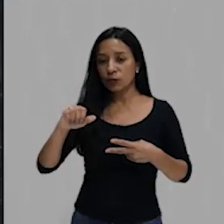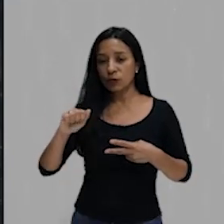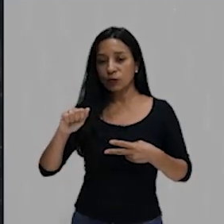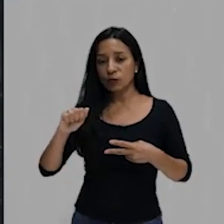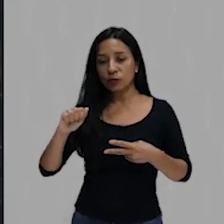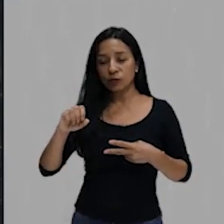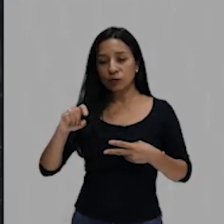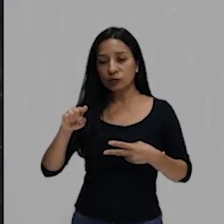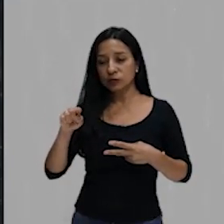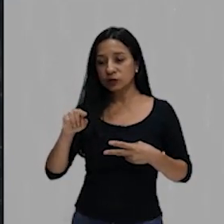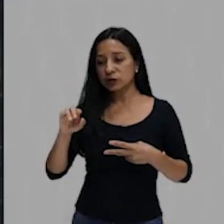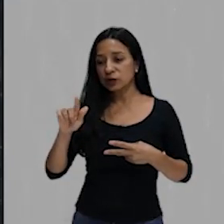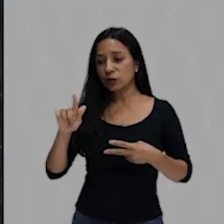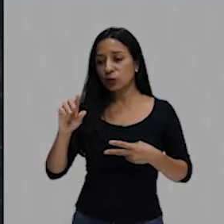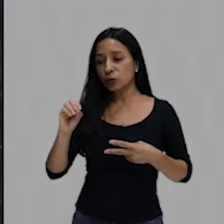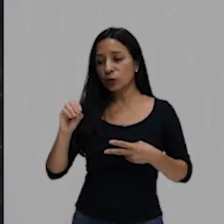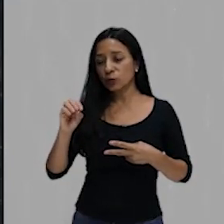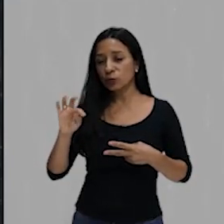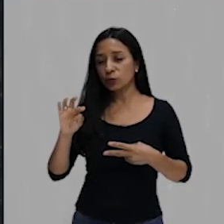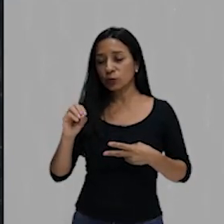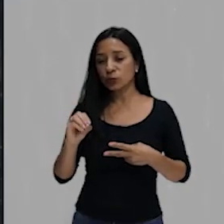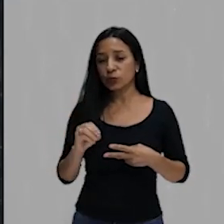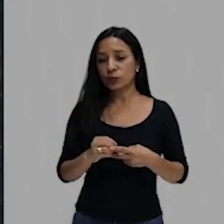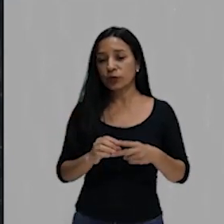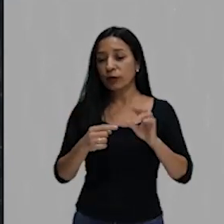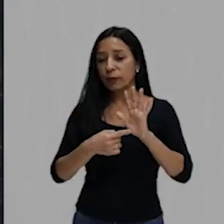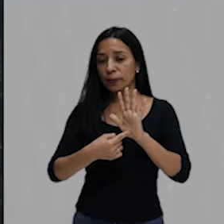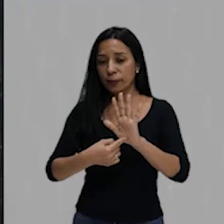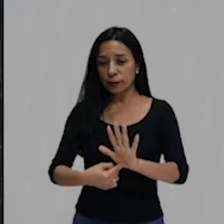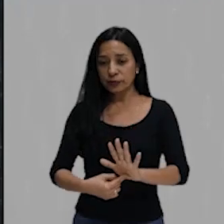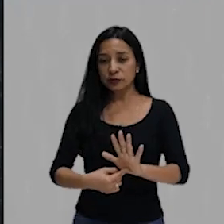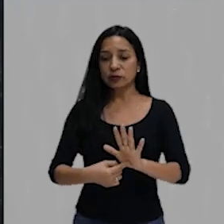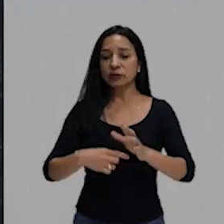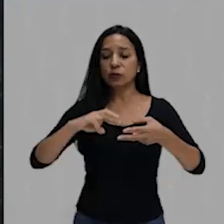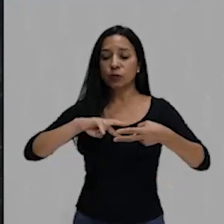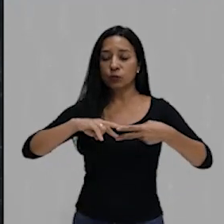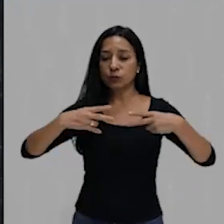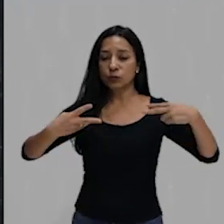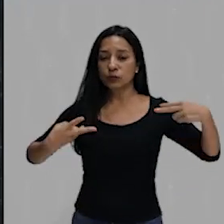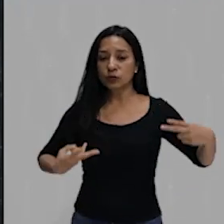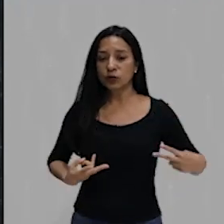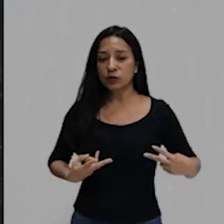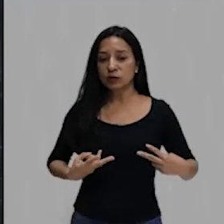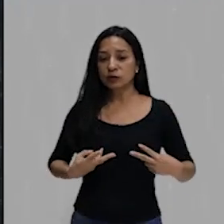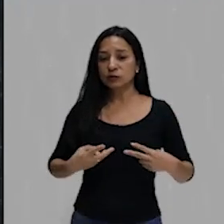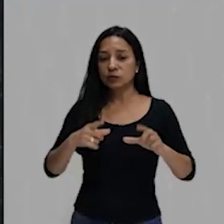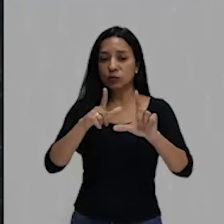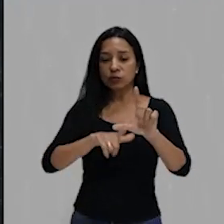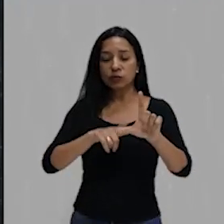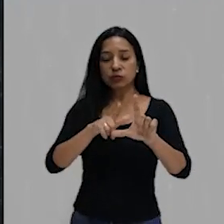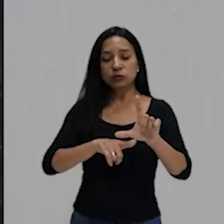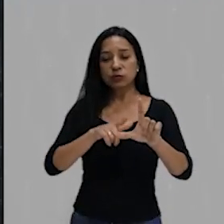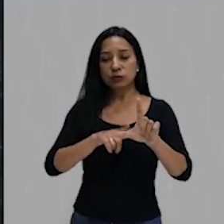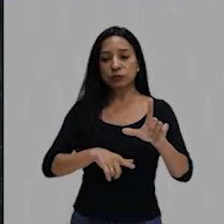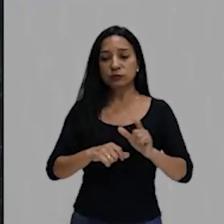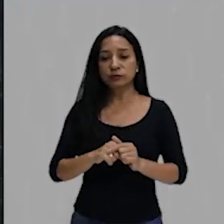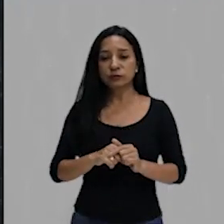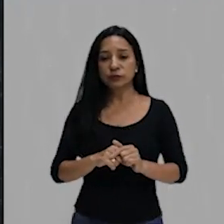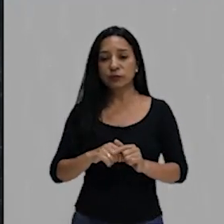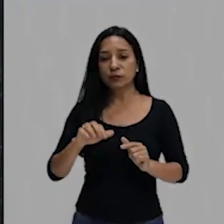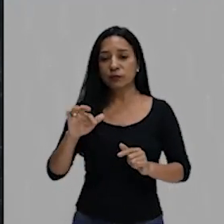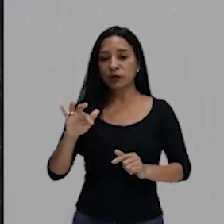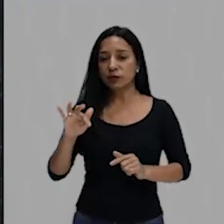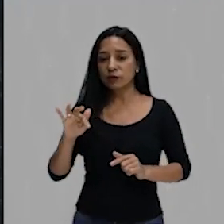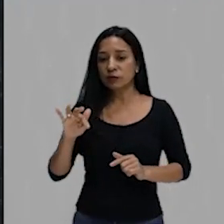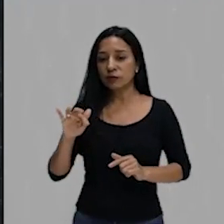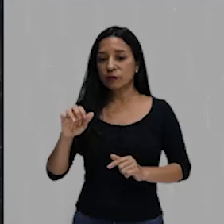aqui é o genótipo, é a representação do gene na forma de letras. O fenótipo é